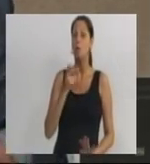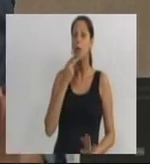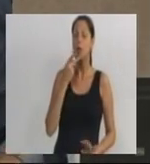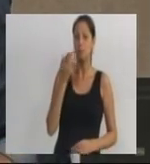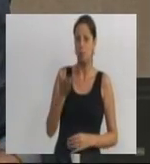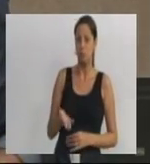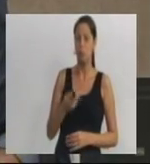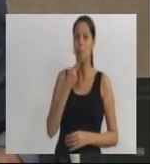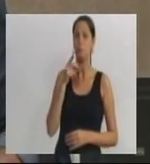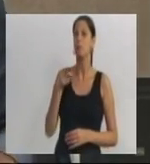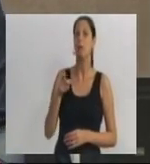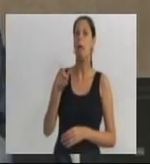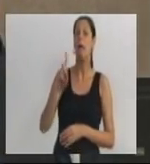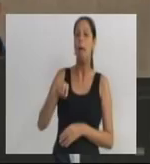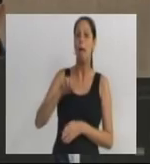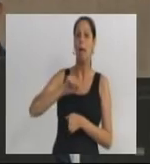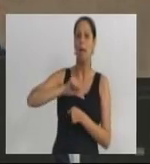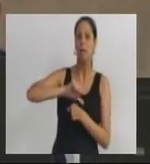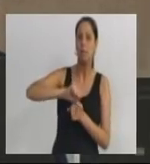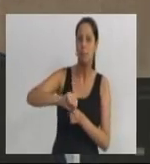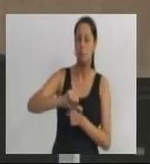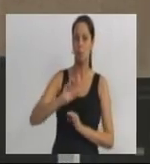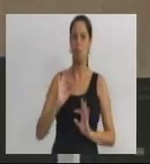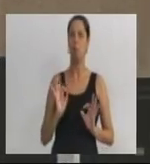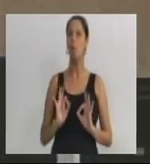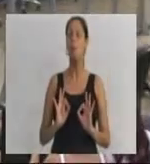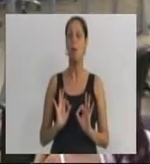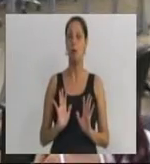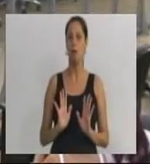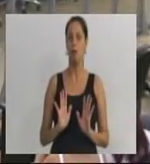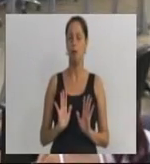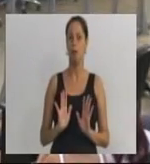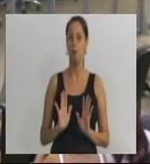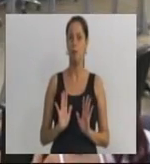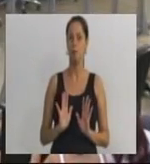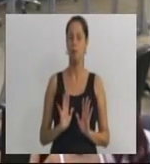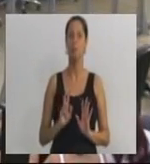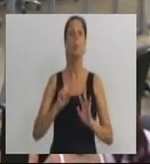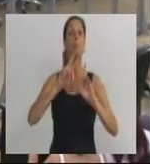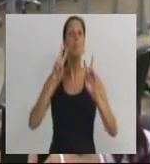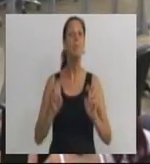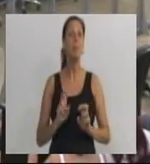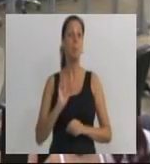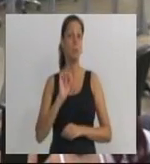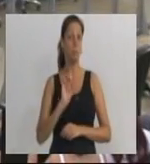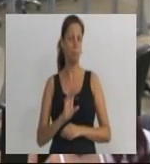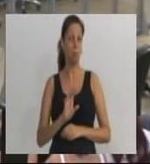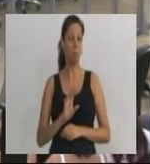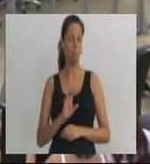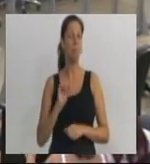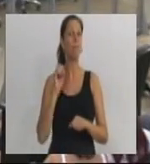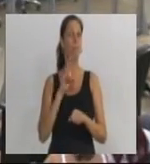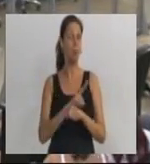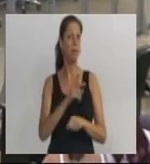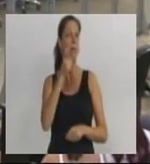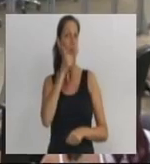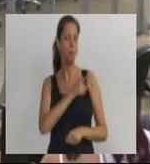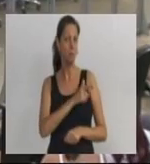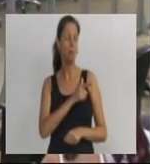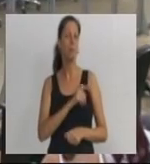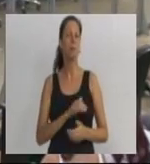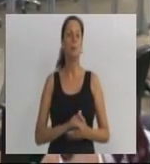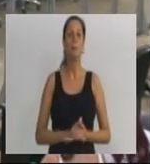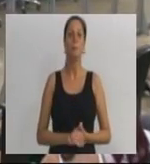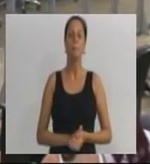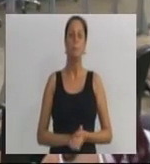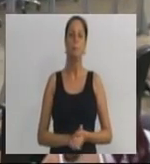é imoral. Que fique bem claro. Na sequência, ouvimos o vereador Yantz Jürg Mantel, que dispõe do tempo de 4